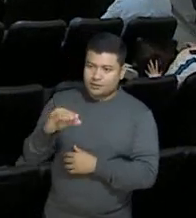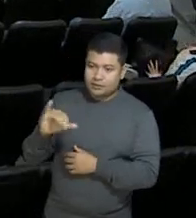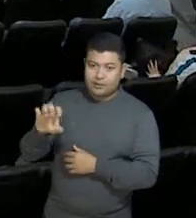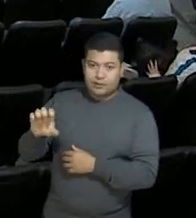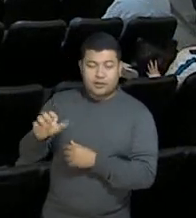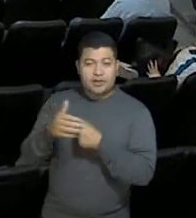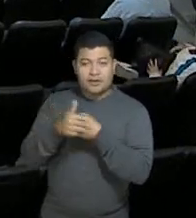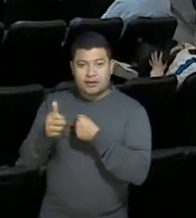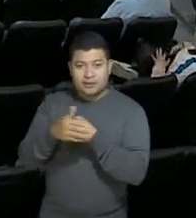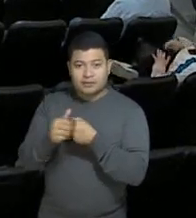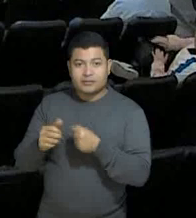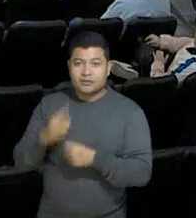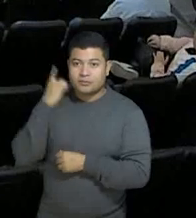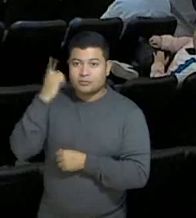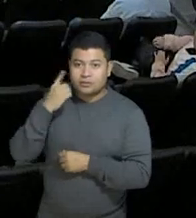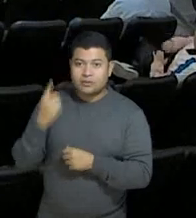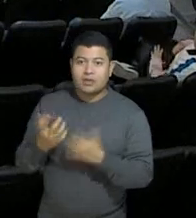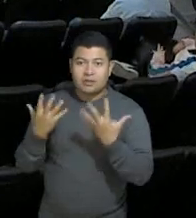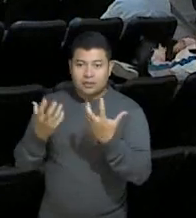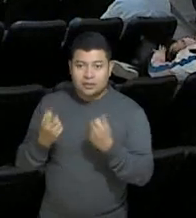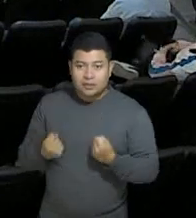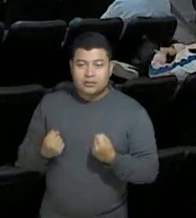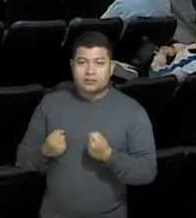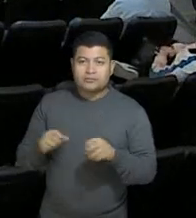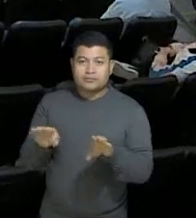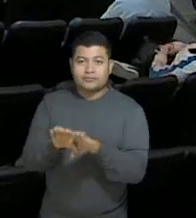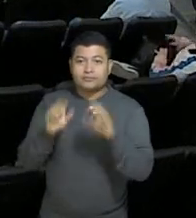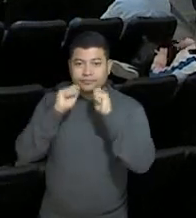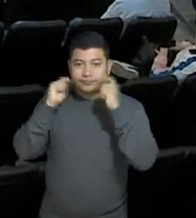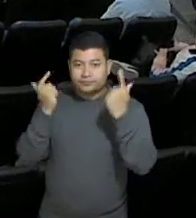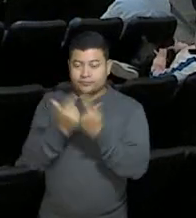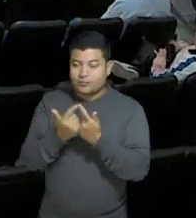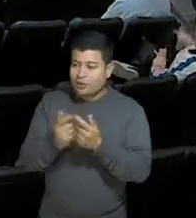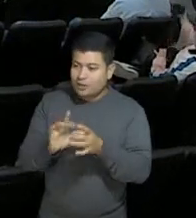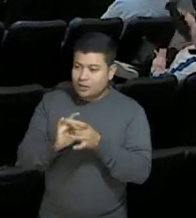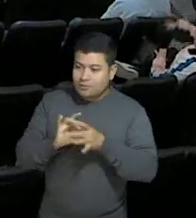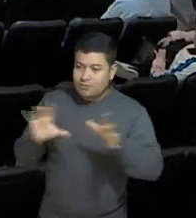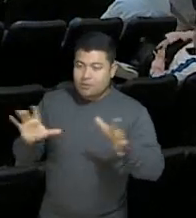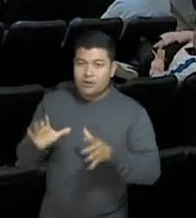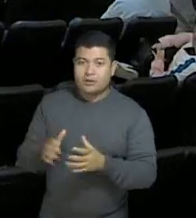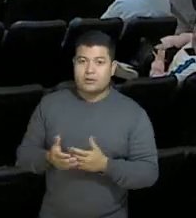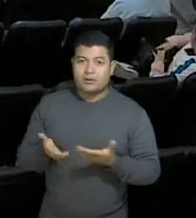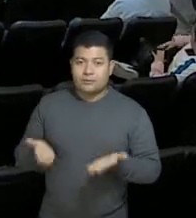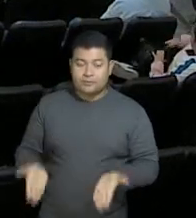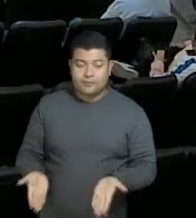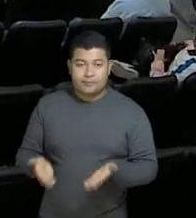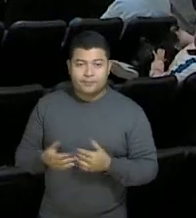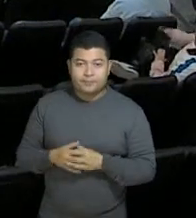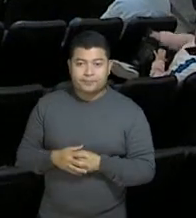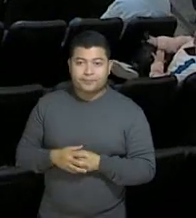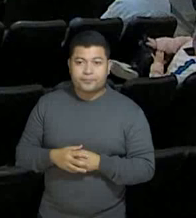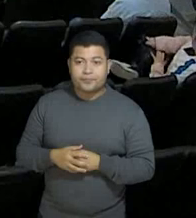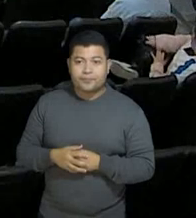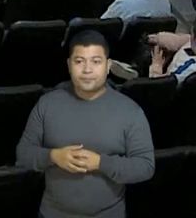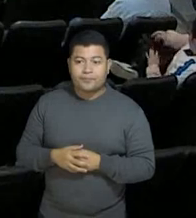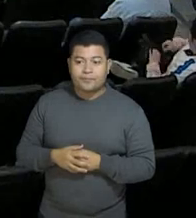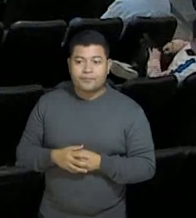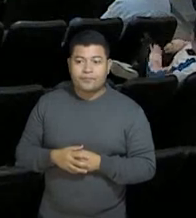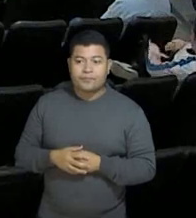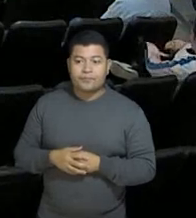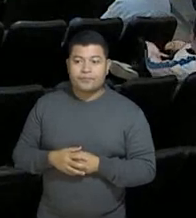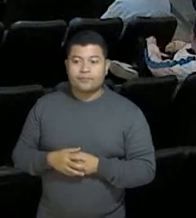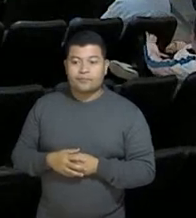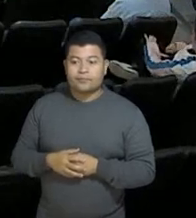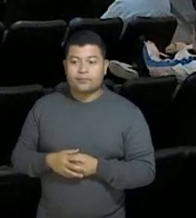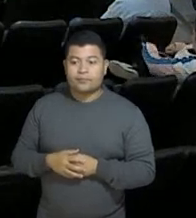ter abraçado a causa e, olha, a Assembleia também por estar dando esse banho de atendimento. Muito obrigada. A gente quer